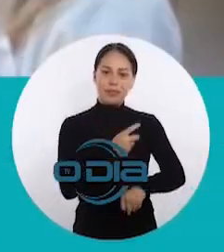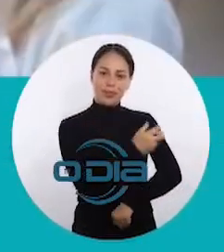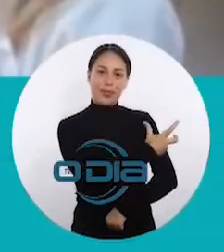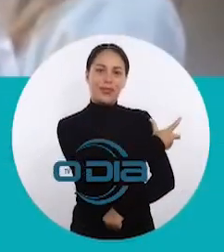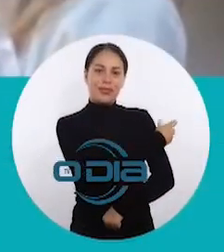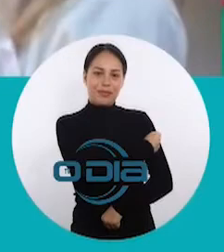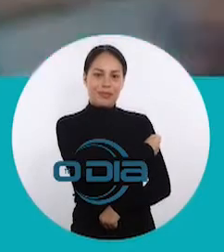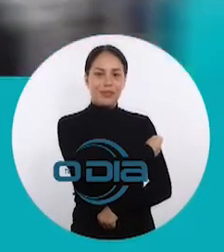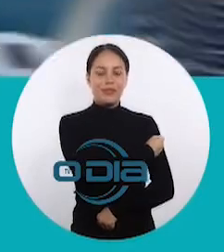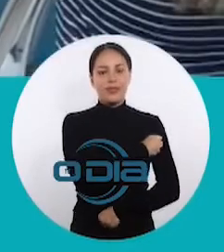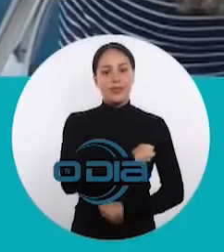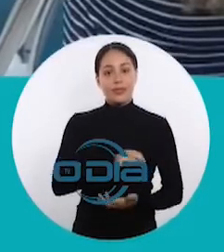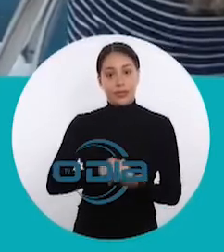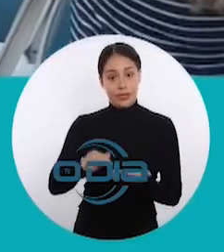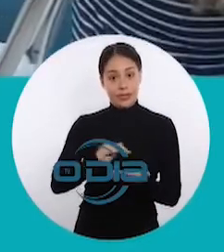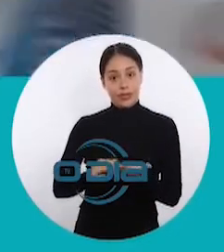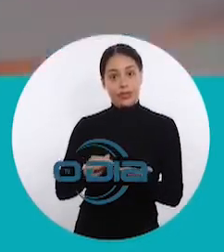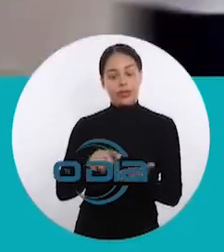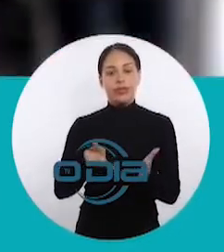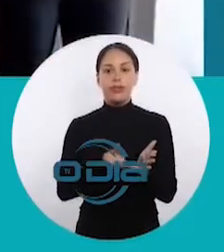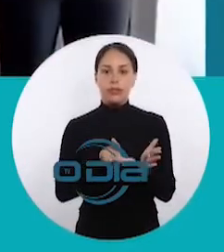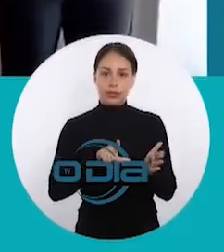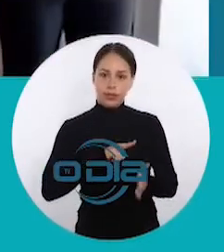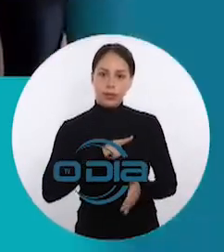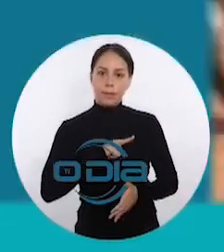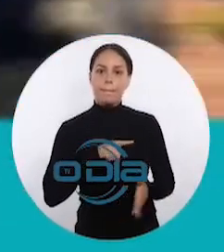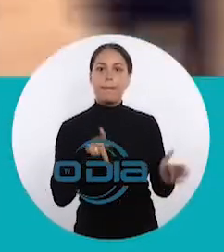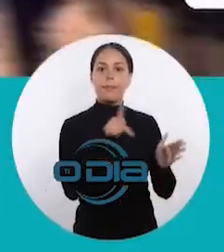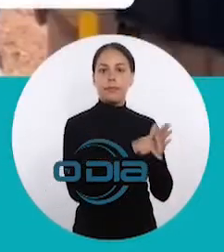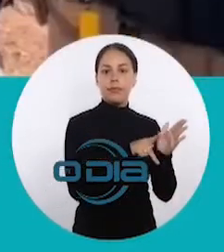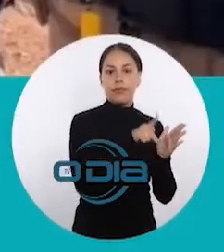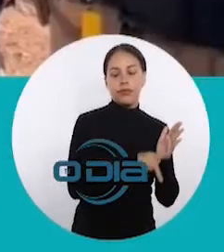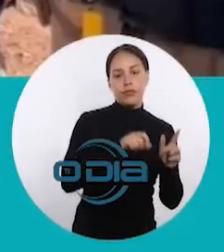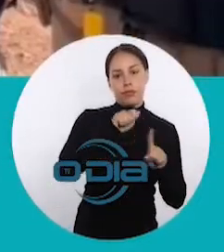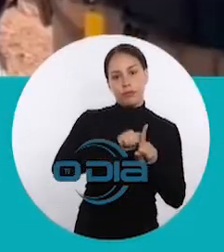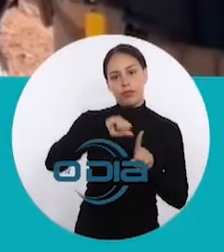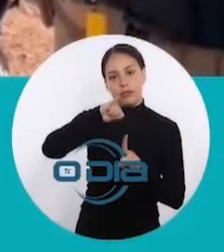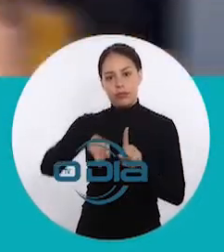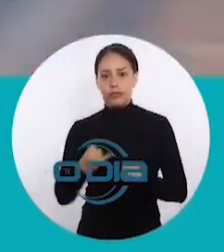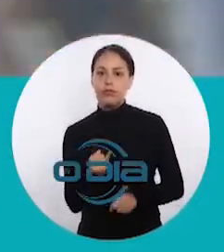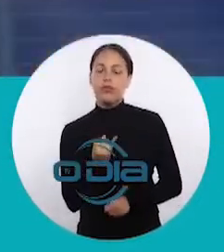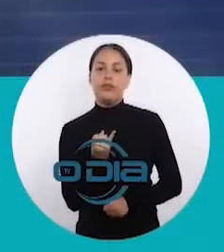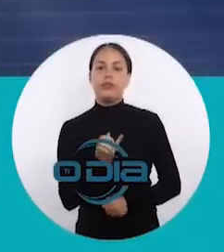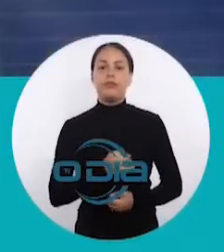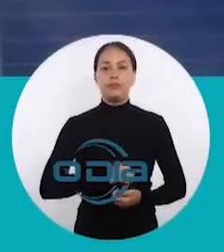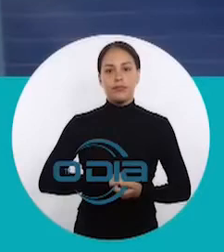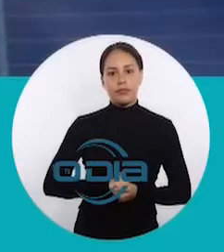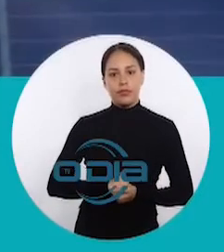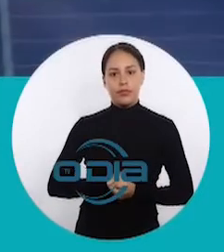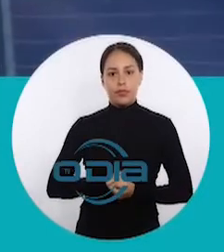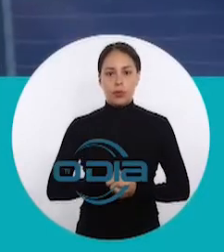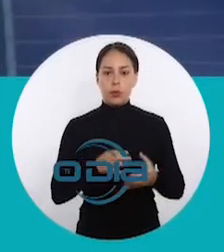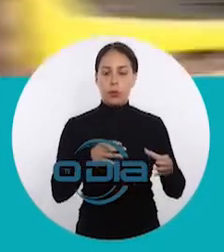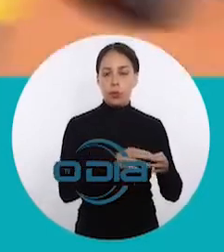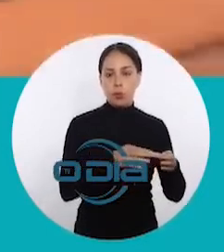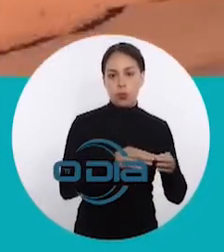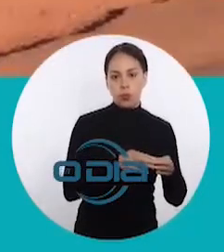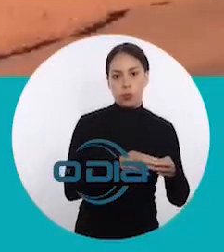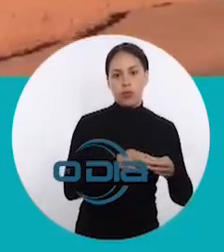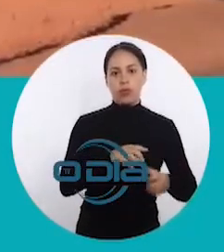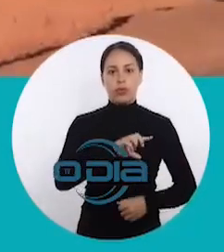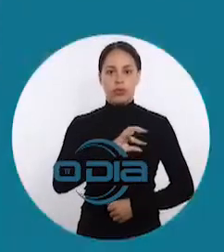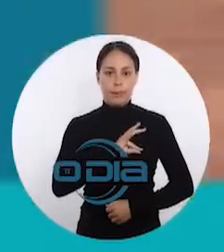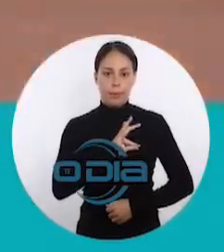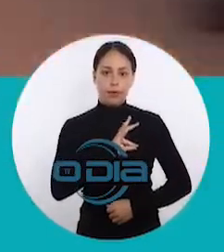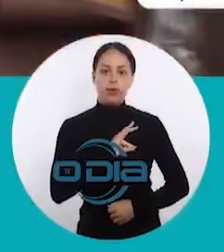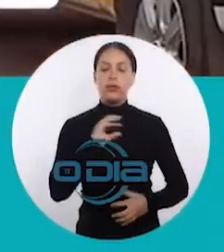Sendes promove atividade alusiva à campanha Janeiro Branco. Em parceria, órgãos de segurança pública executam operações em